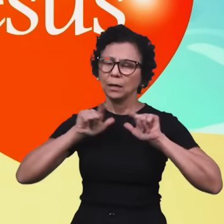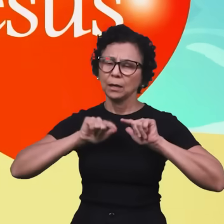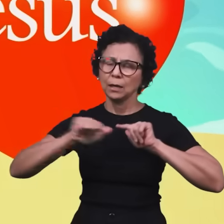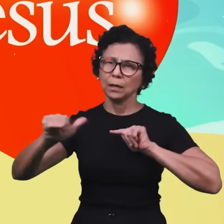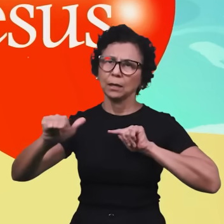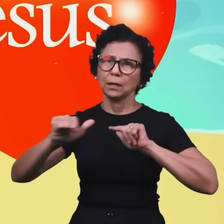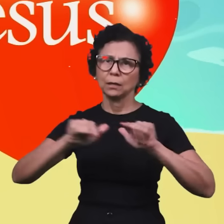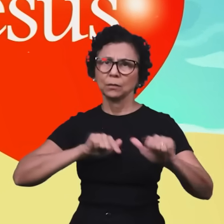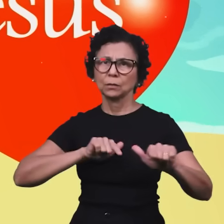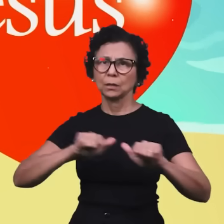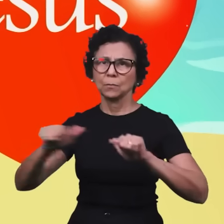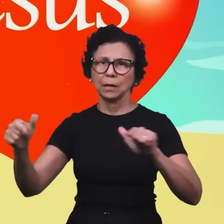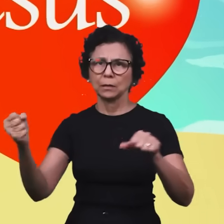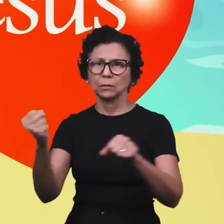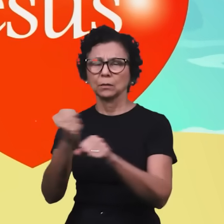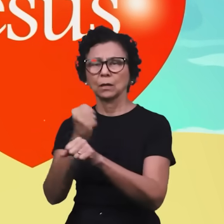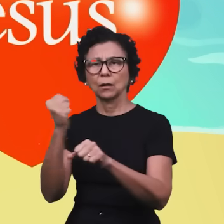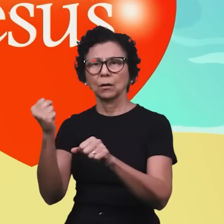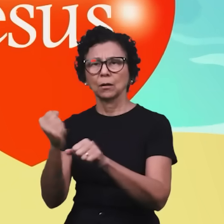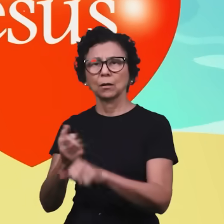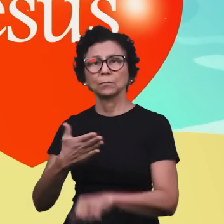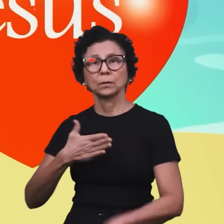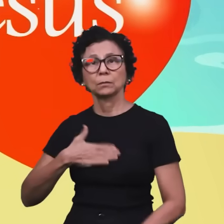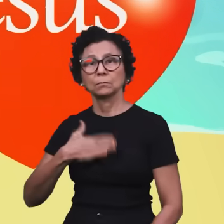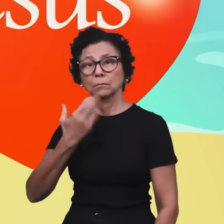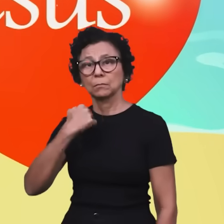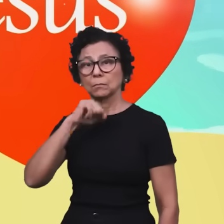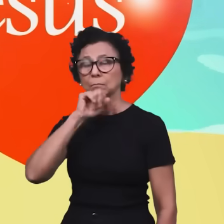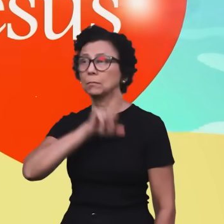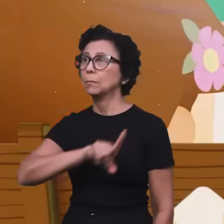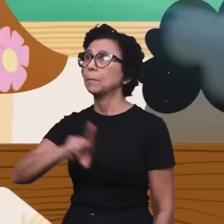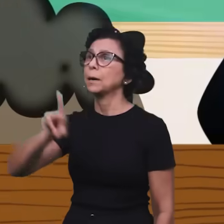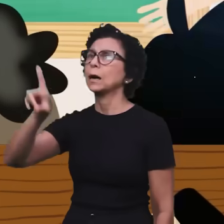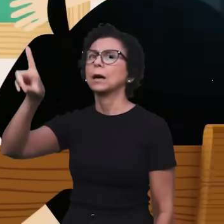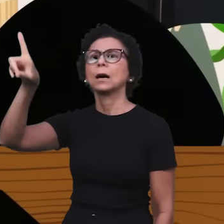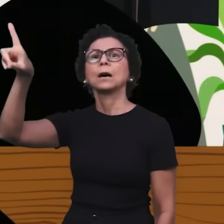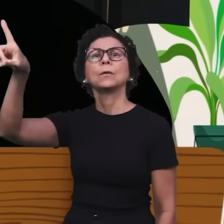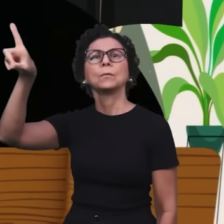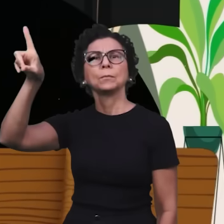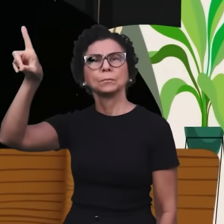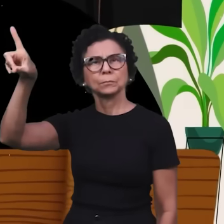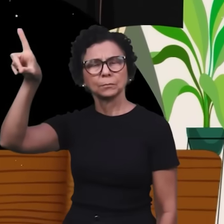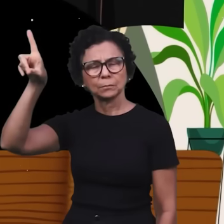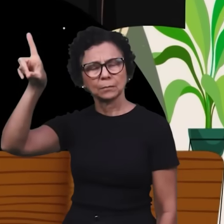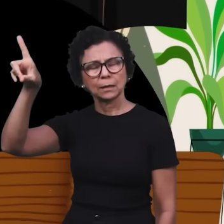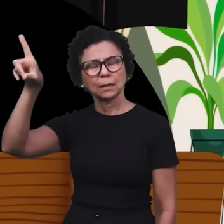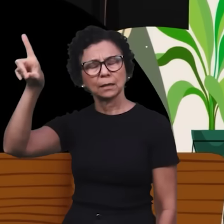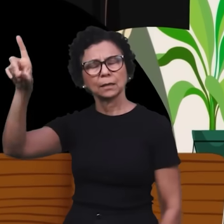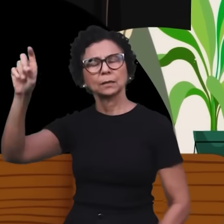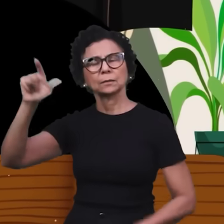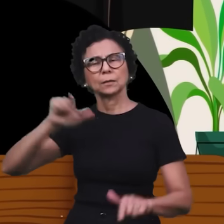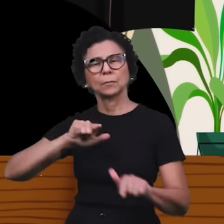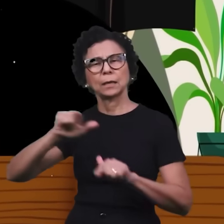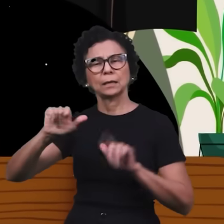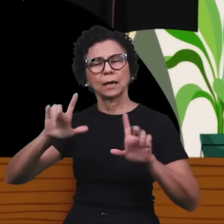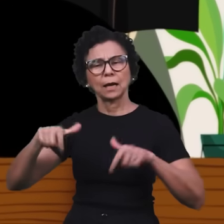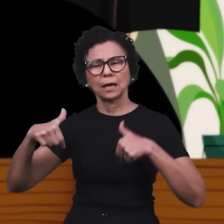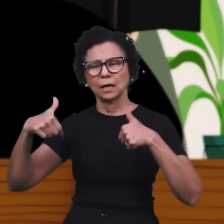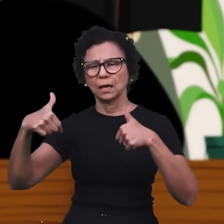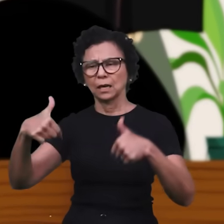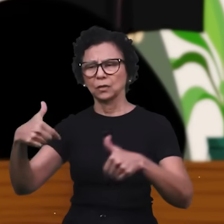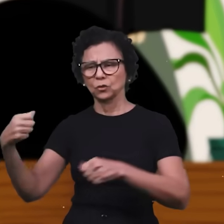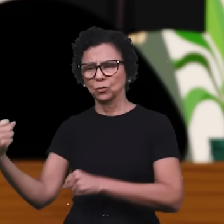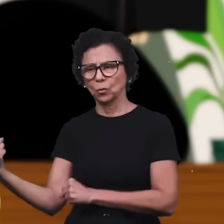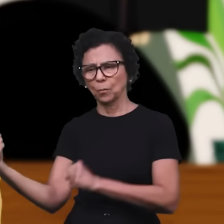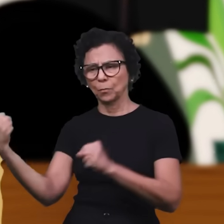também. Eu trabalho também. O meu Pai trabalha